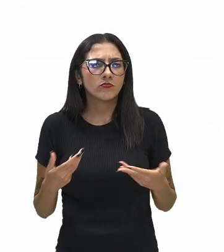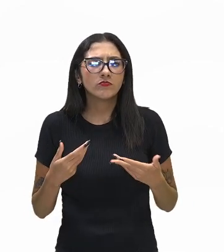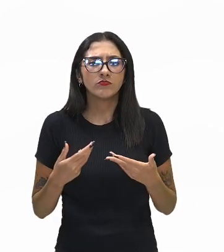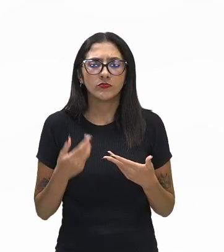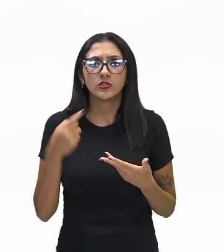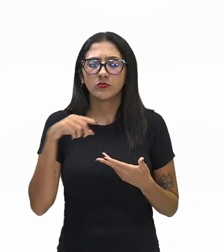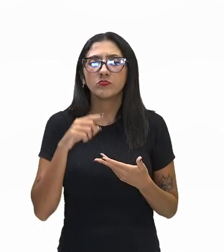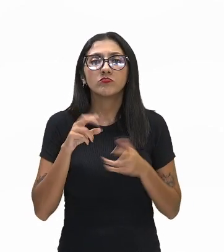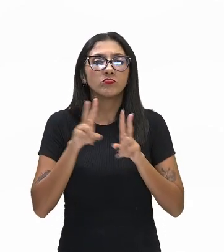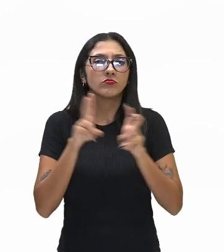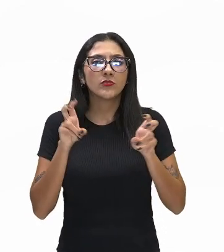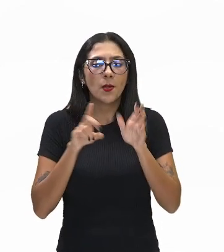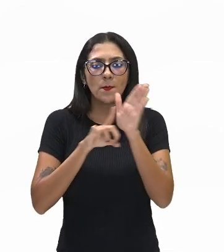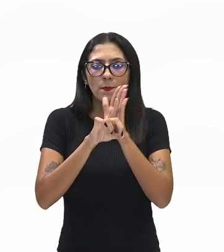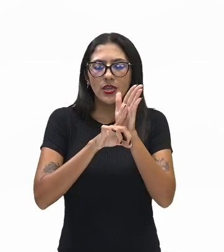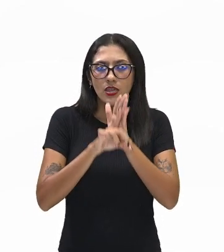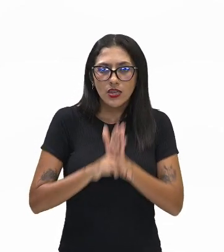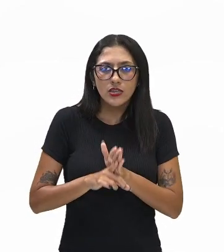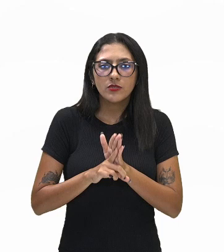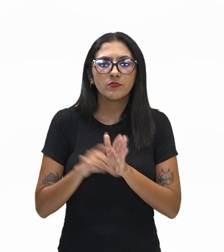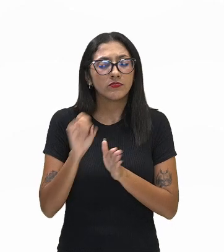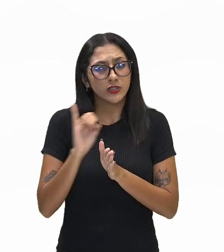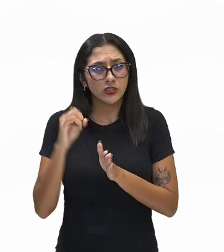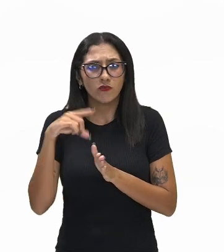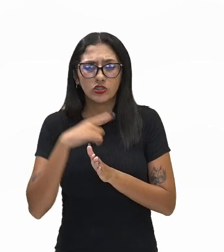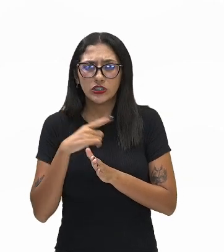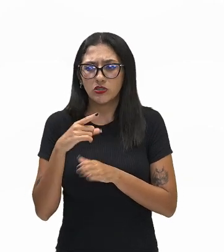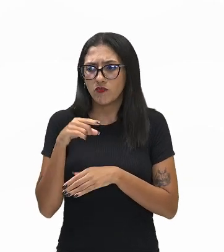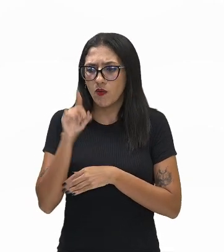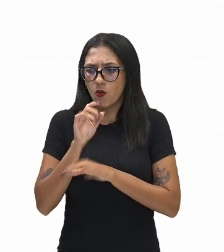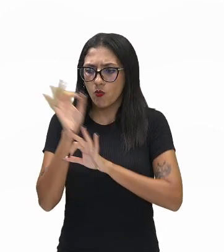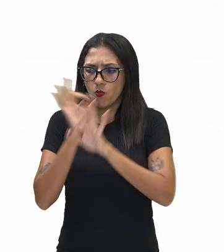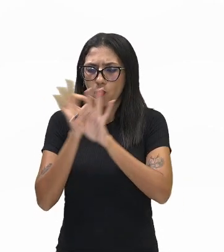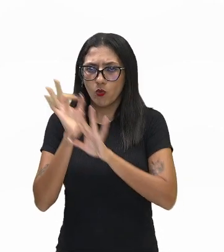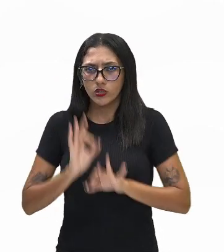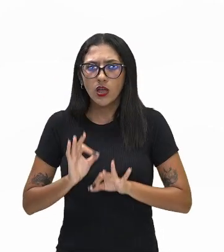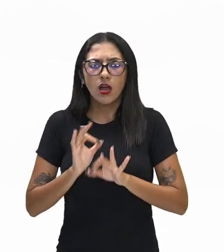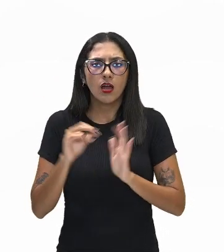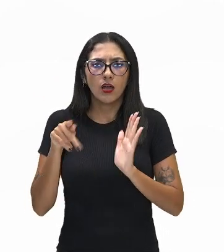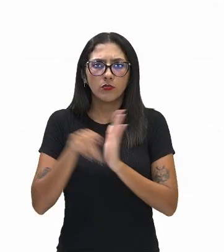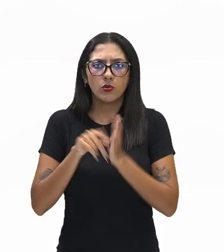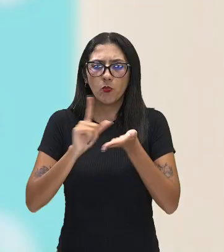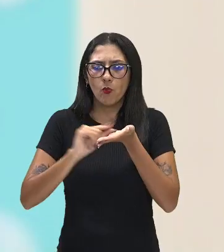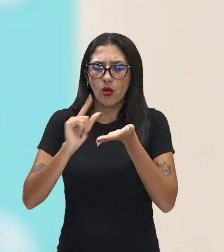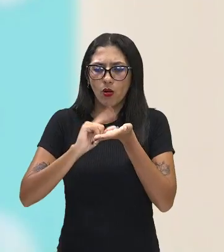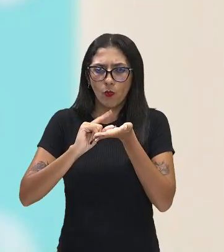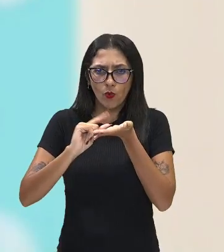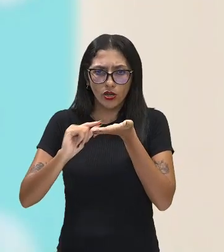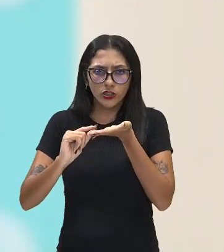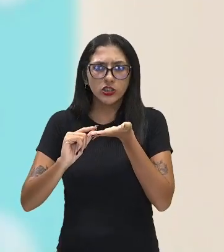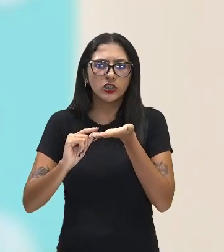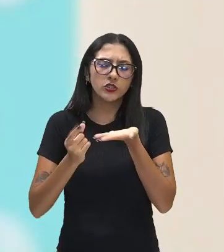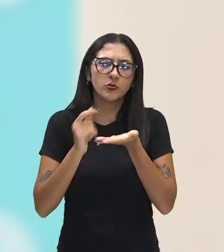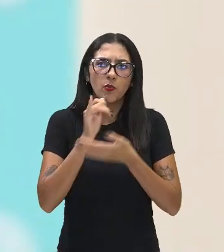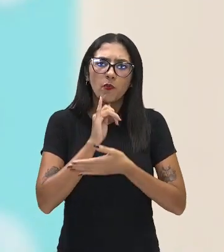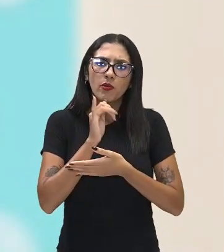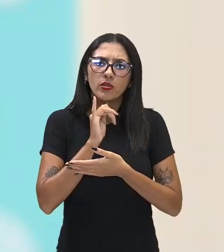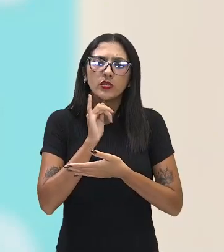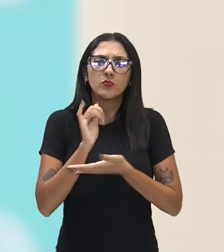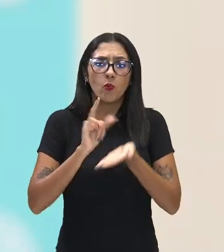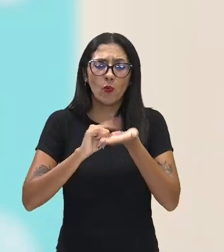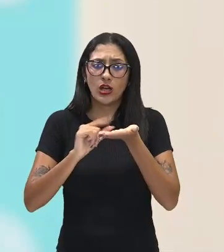Numa pesquisa, né, quando você vai fazer um artigo de opinião, vai escrever, né, muitas vezes já é